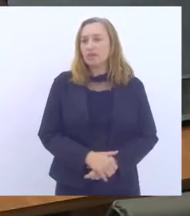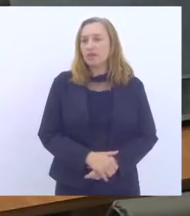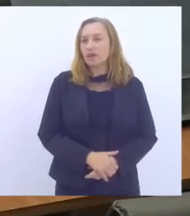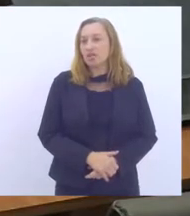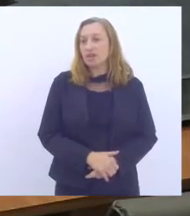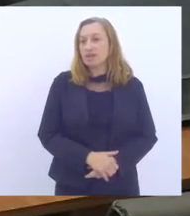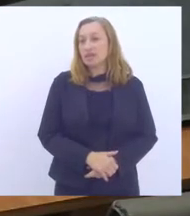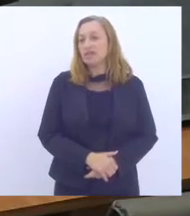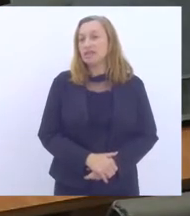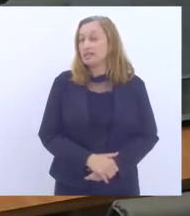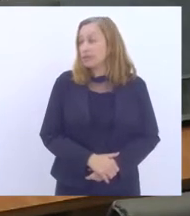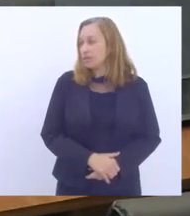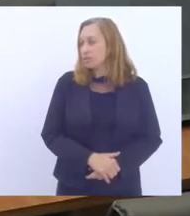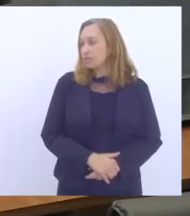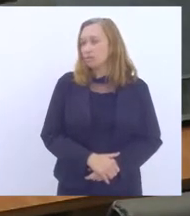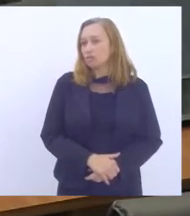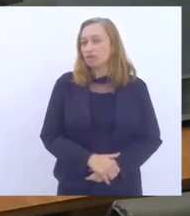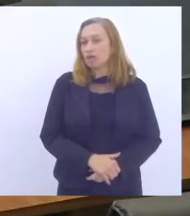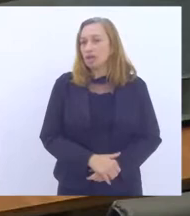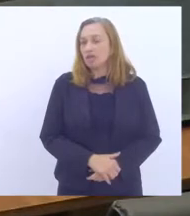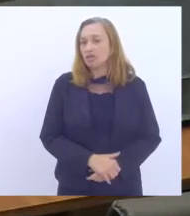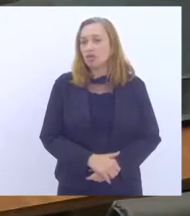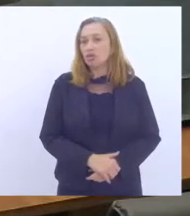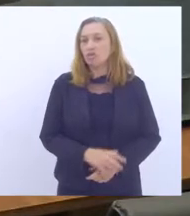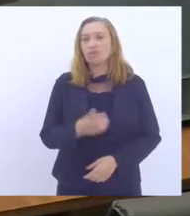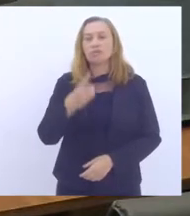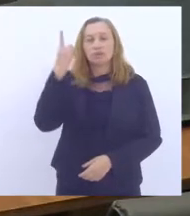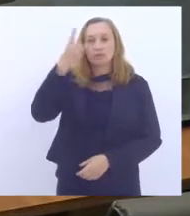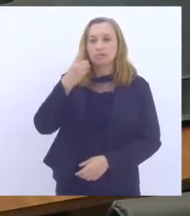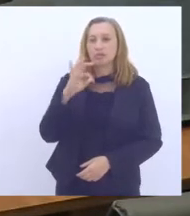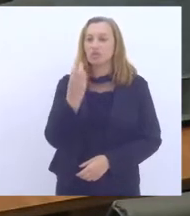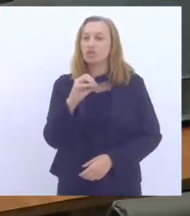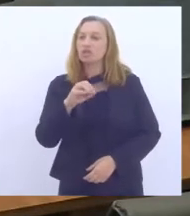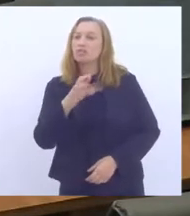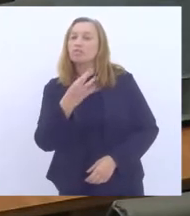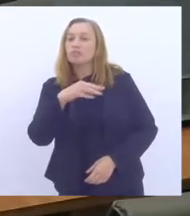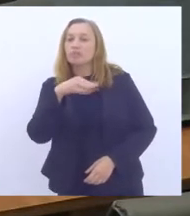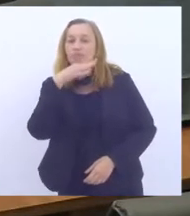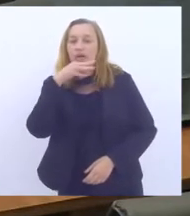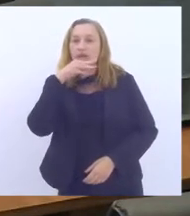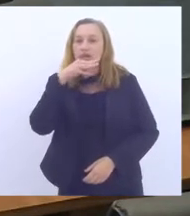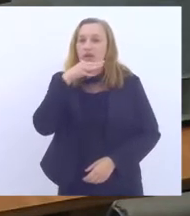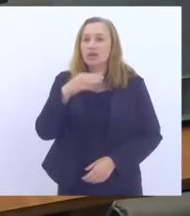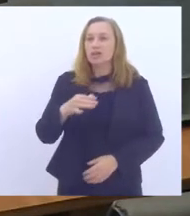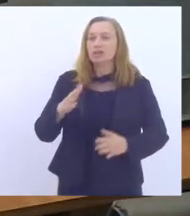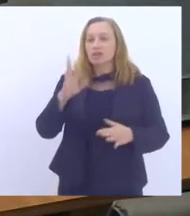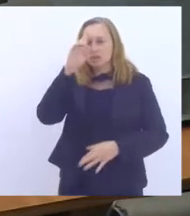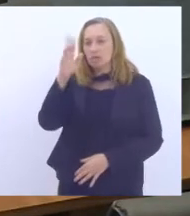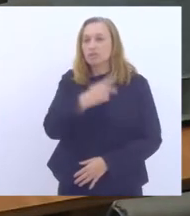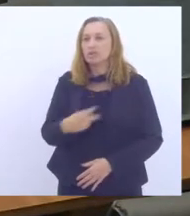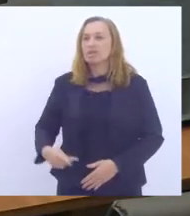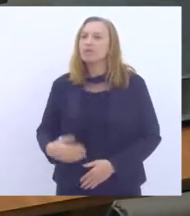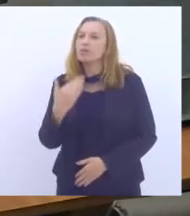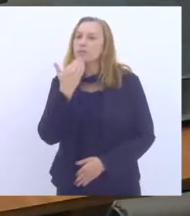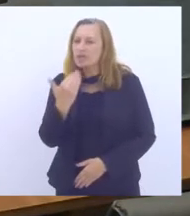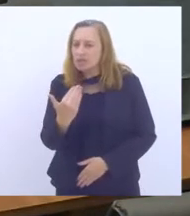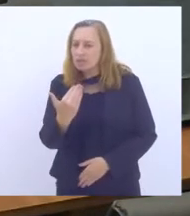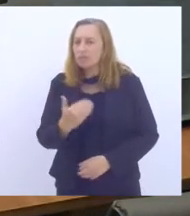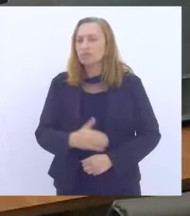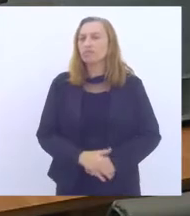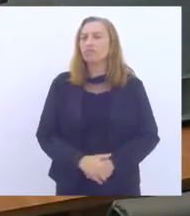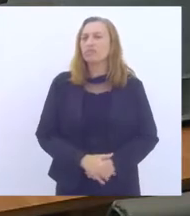pode São Jorge assim seu presente queria lhe fazer um apelo